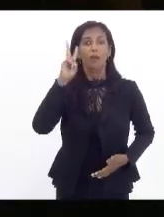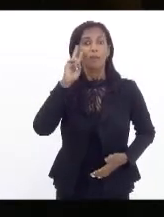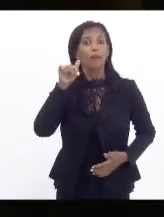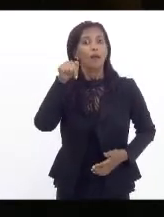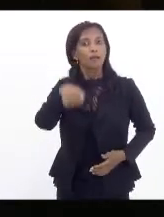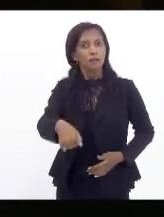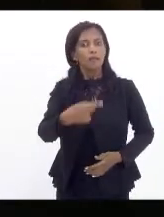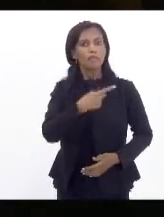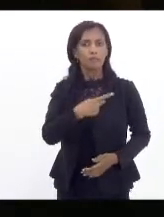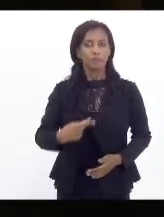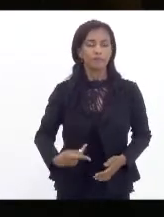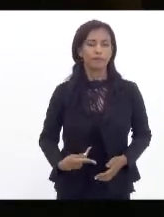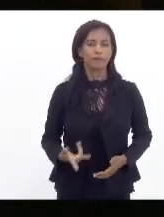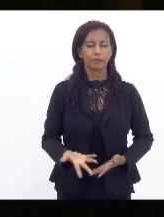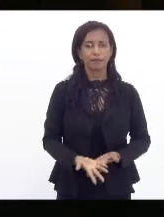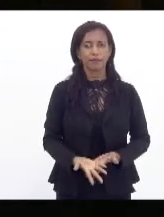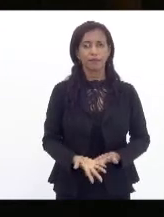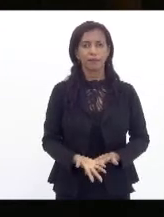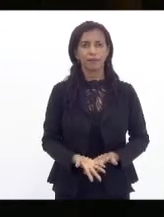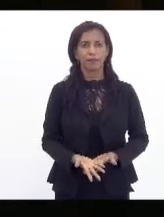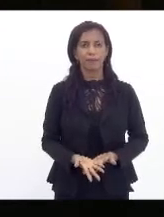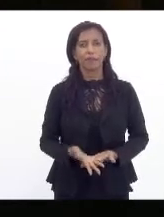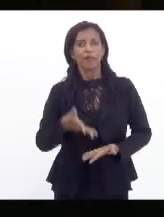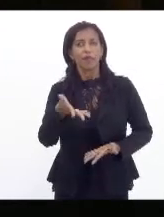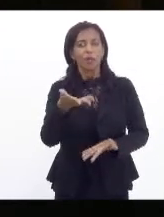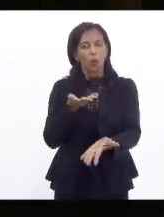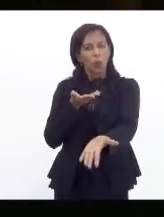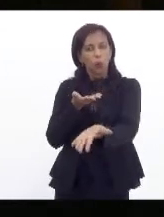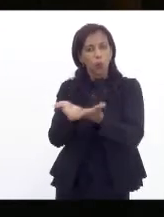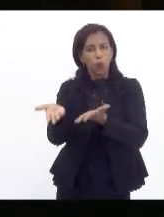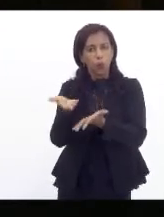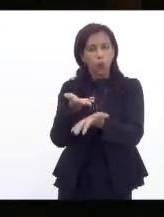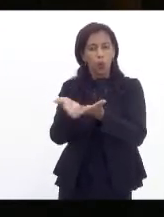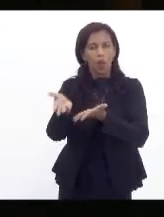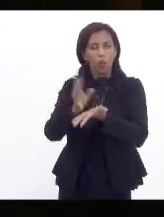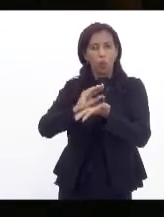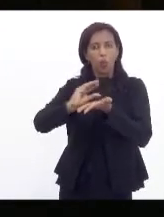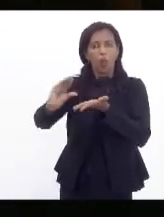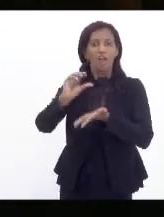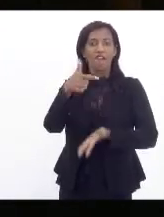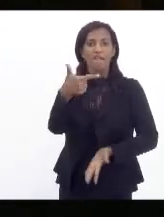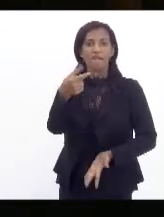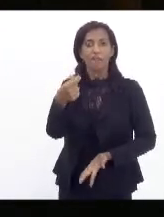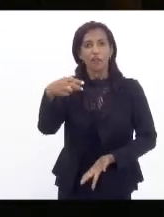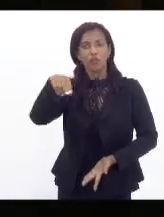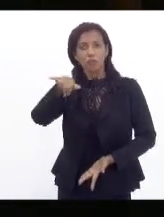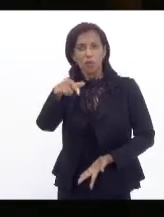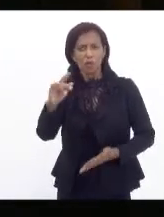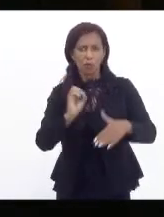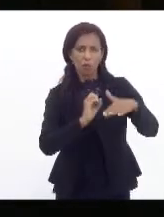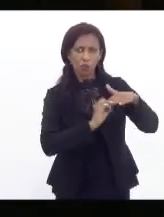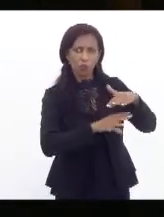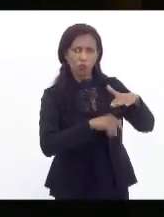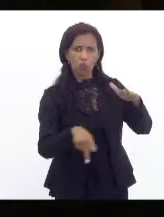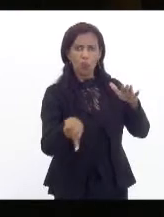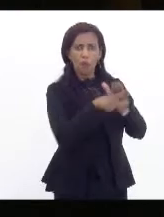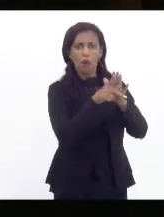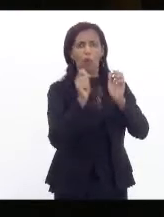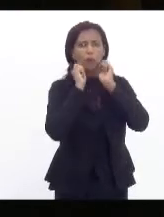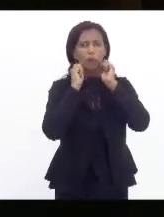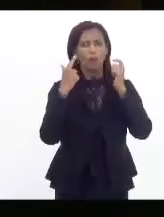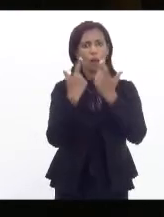senhor presidente, que o envio de 20 milhões também do fundo da Alerj